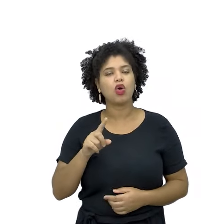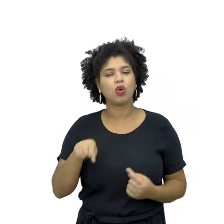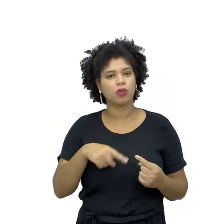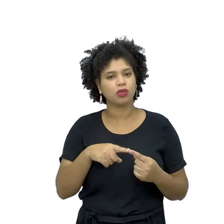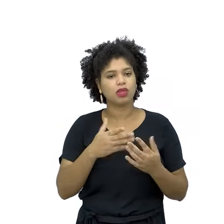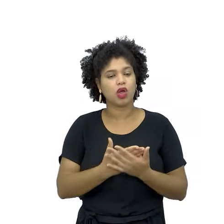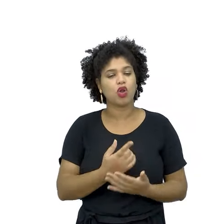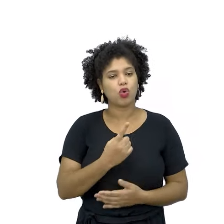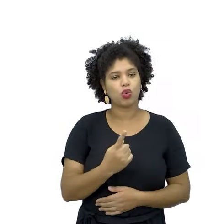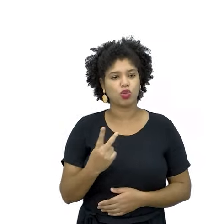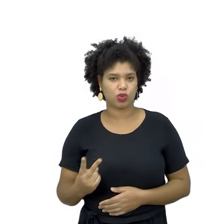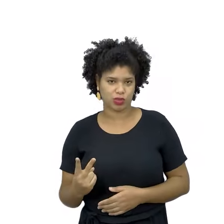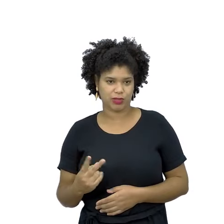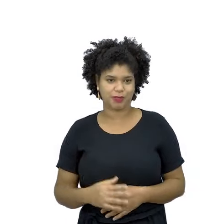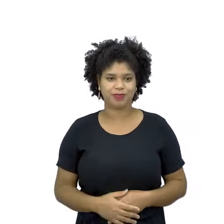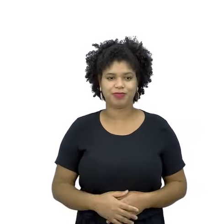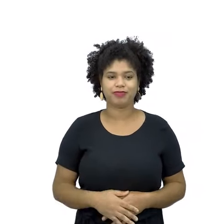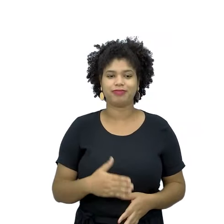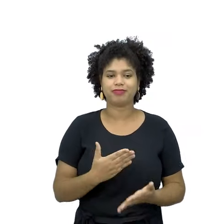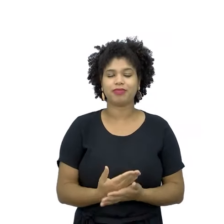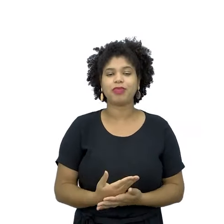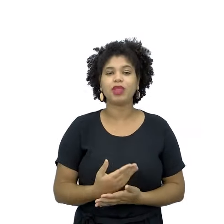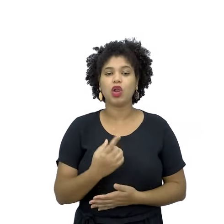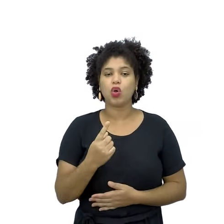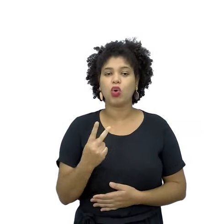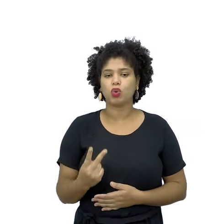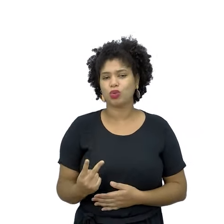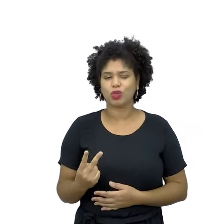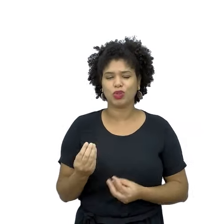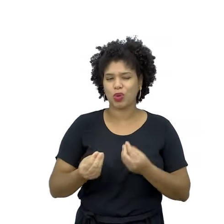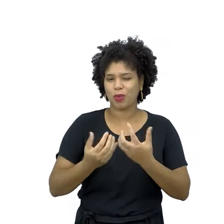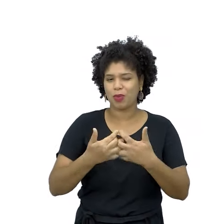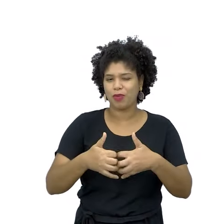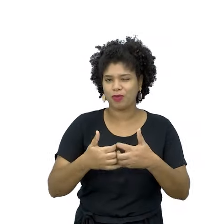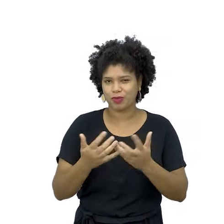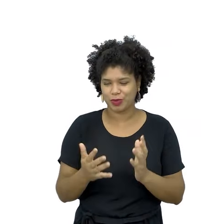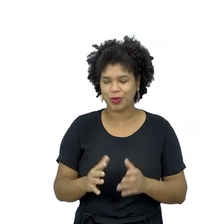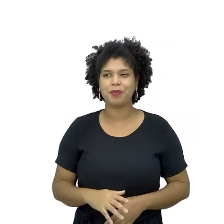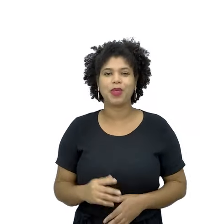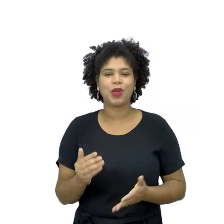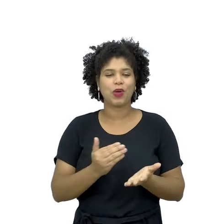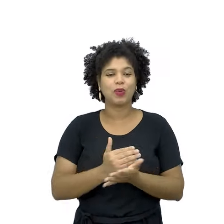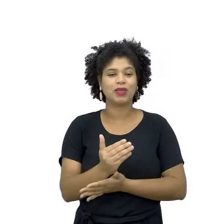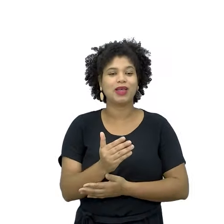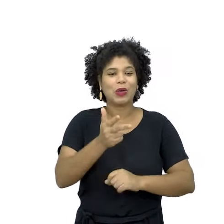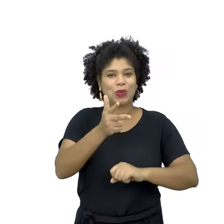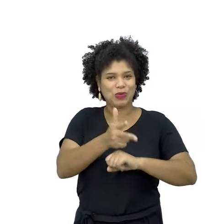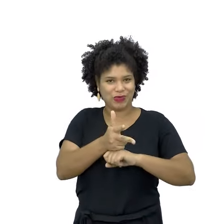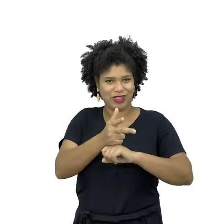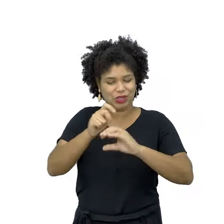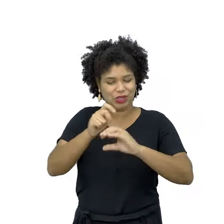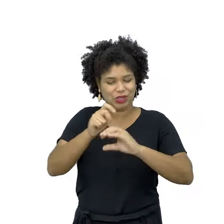1 e 2. Essa aula 1 e 2 é bem bacana porque ela é enunciada com vídeo. O vídeo